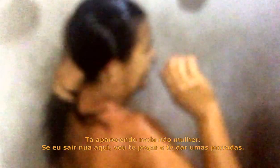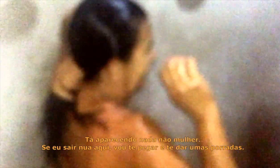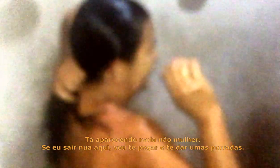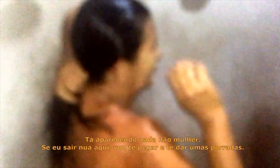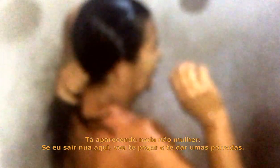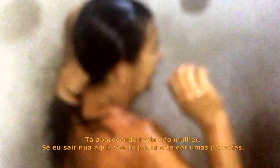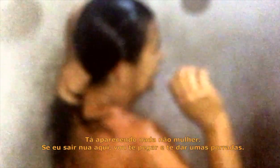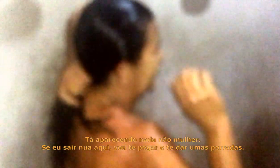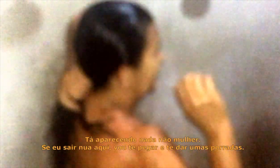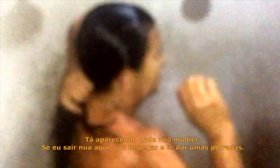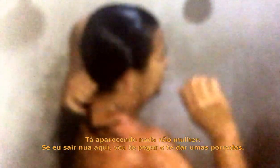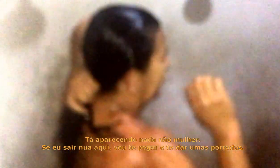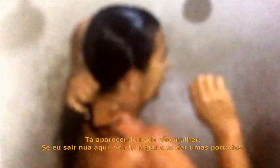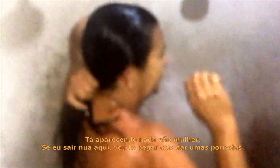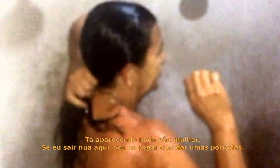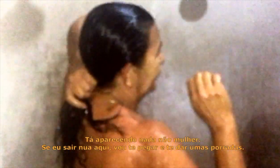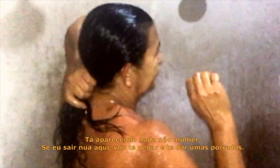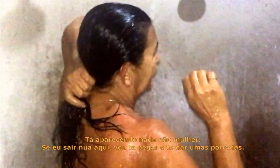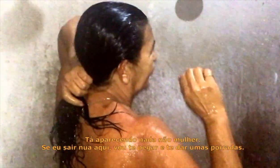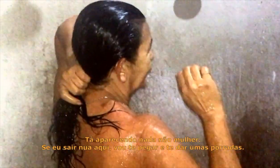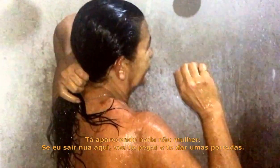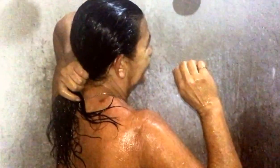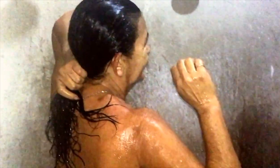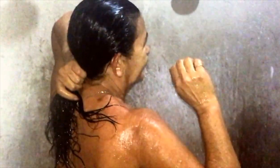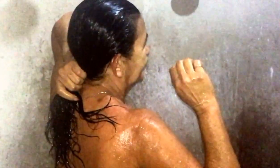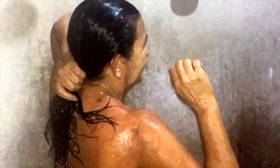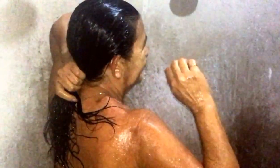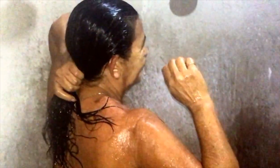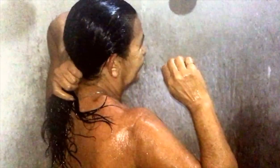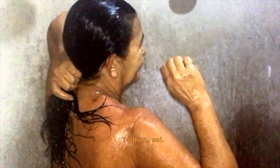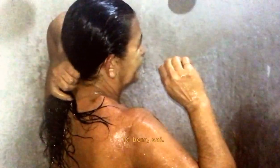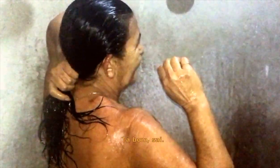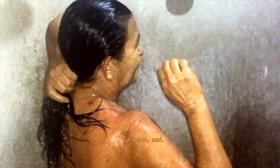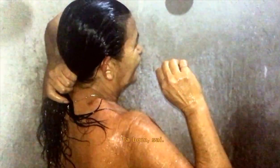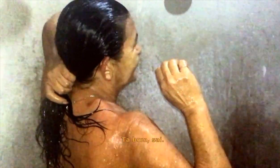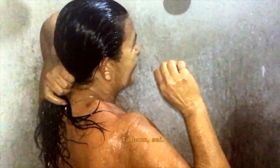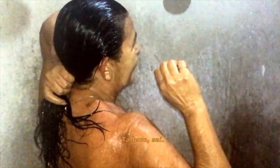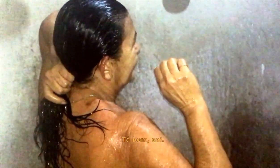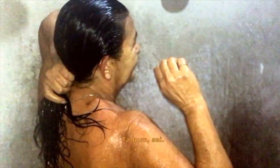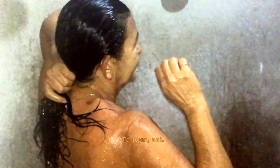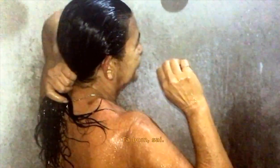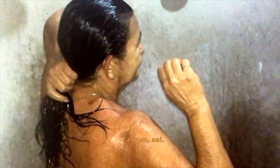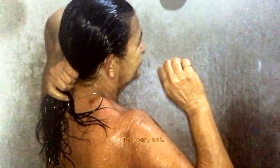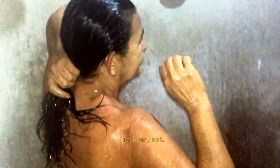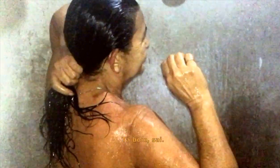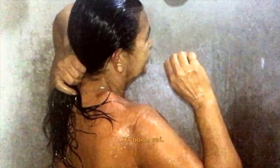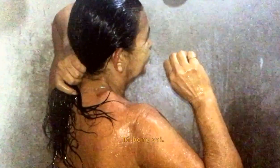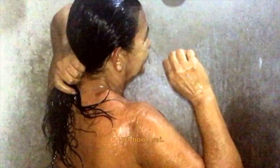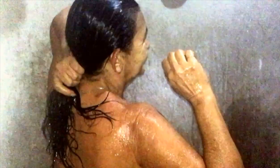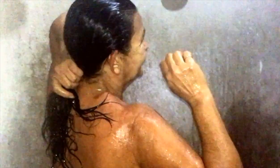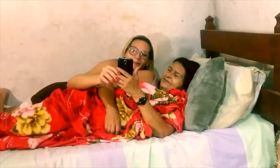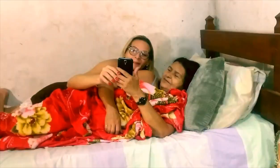Tô saindo aqui, eu vou te pegar aqui na toalha. Tá bom, sai.